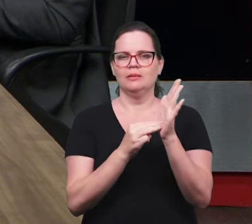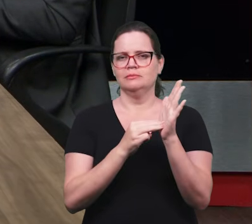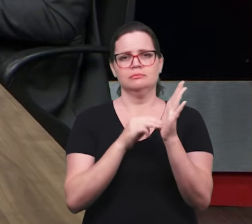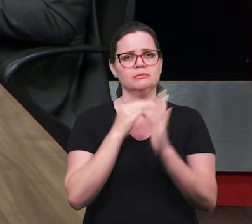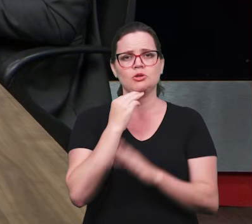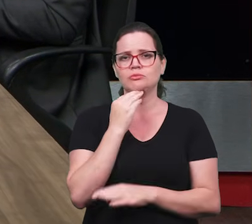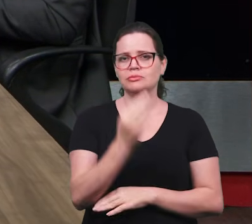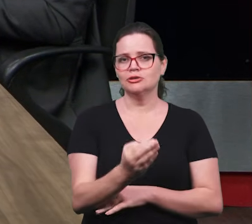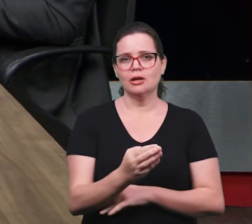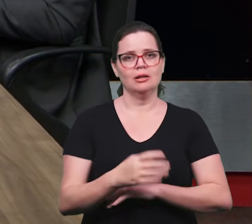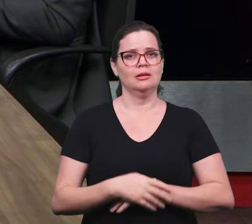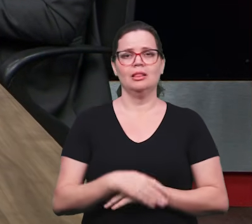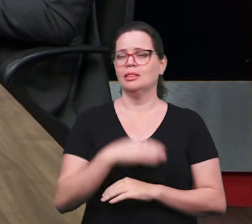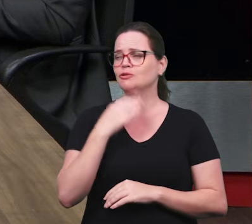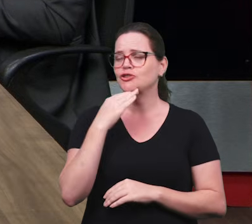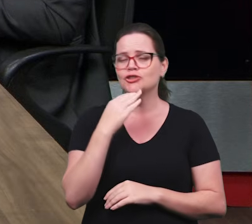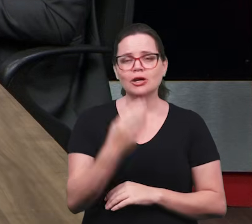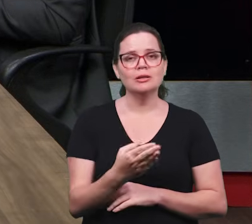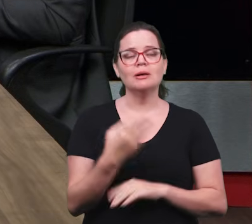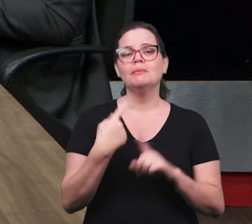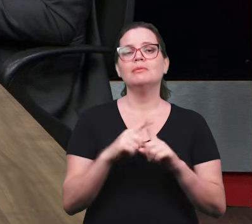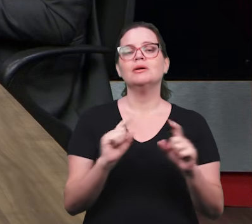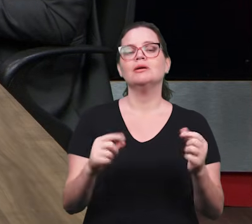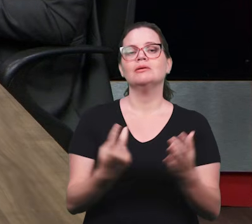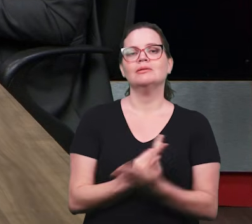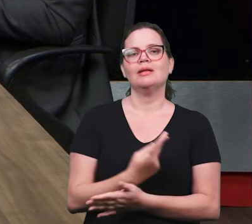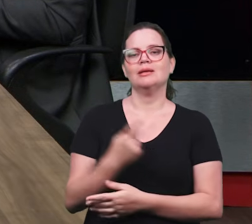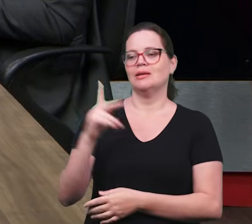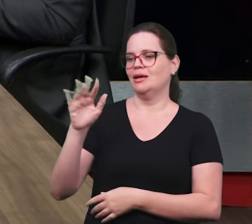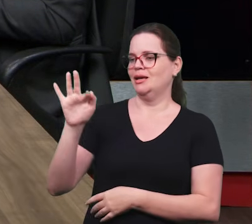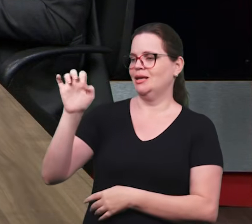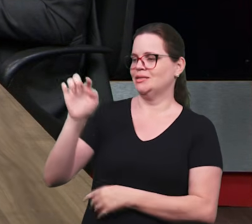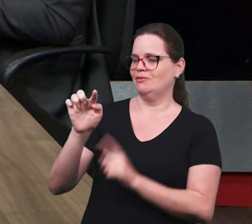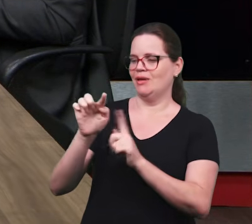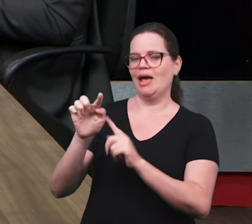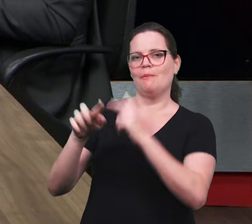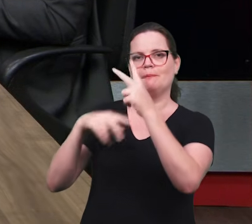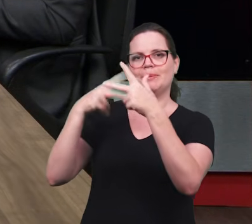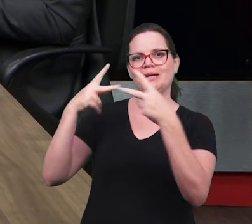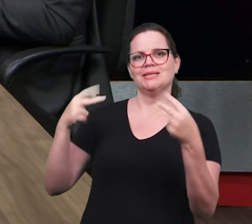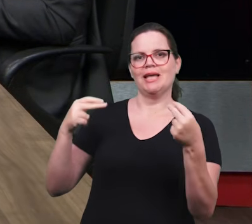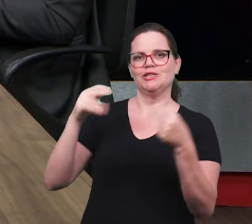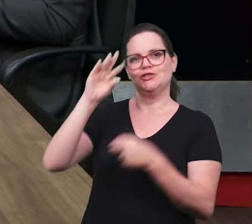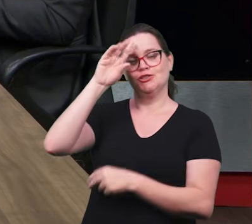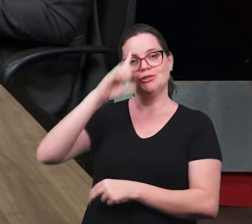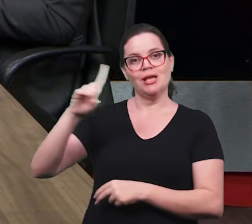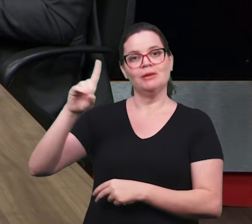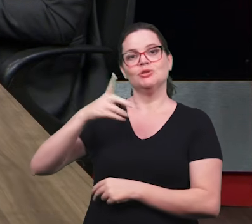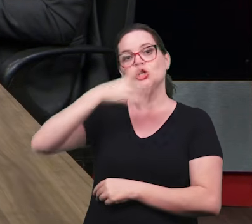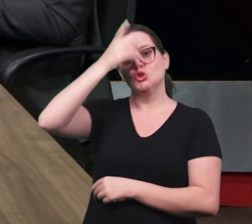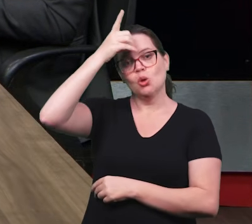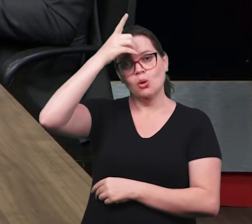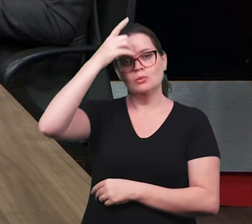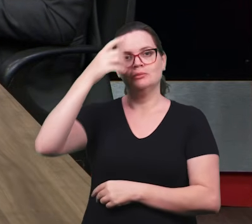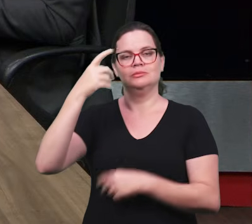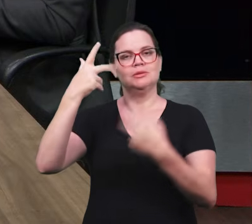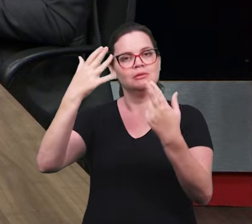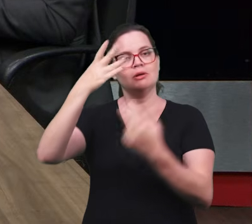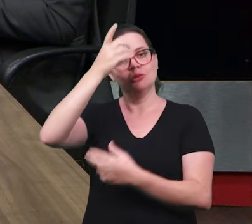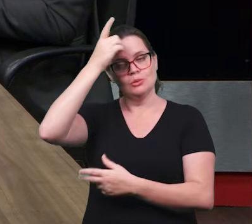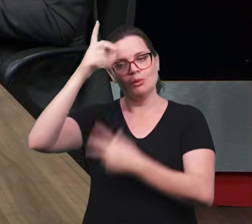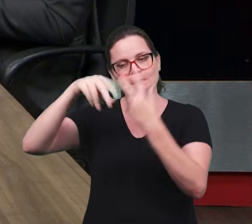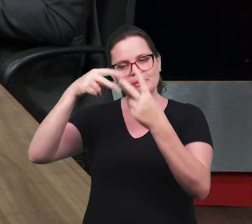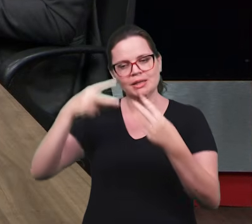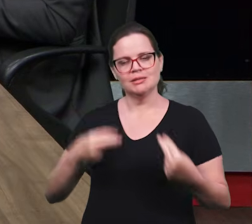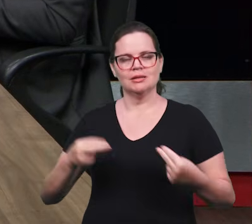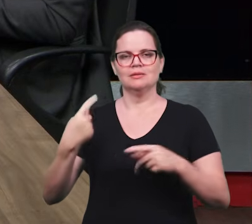conseguir, porque o texto conclui dizendo assim: ela é dom de Deus, então ela é um presente de Deus para aquele que viveu uma